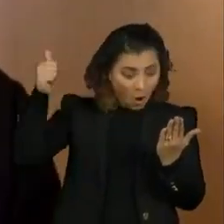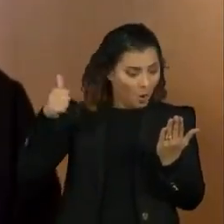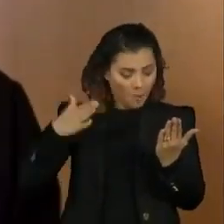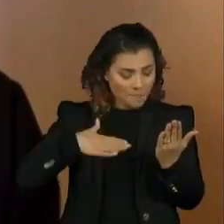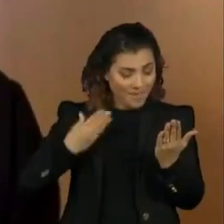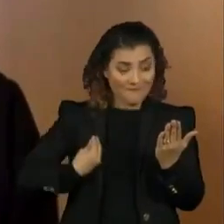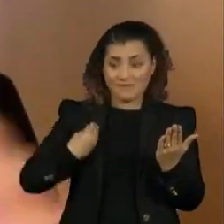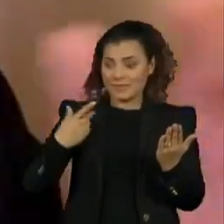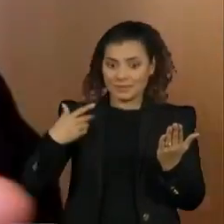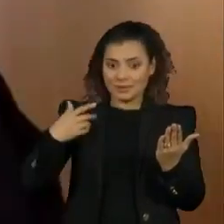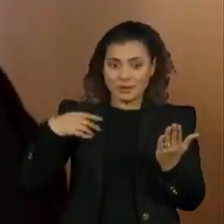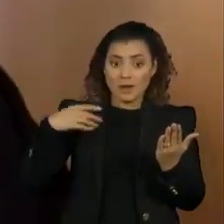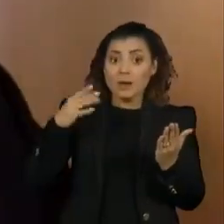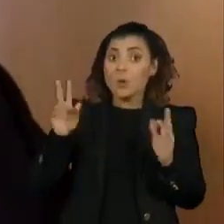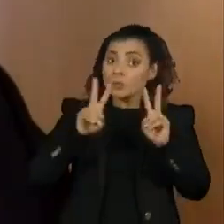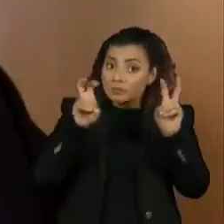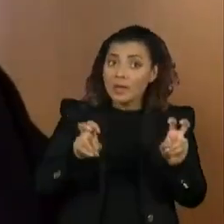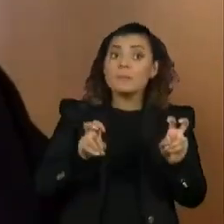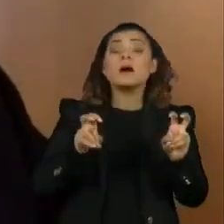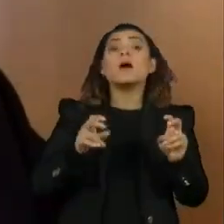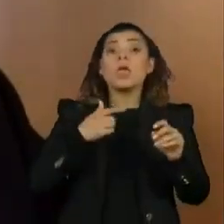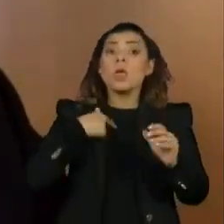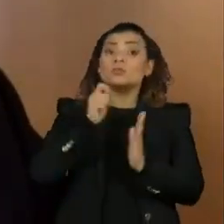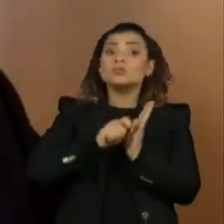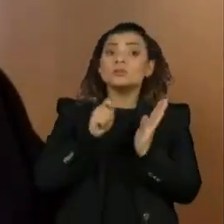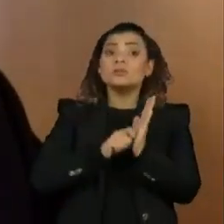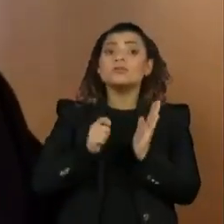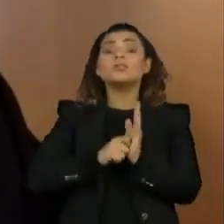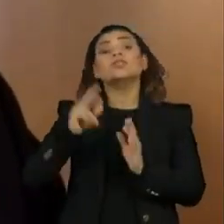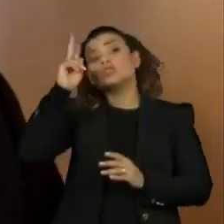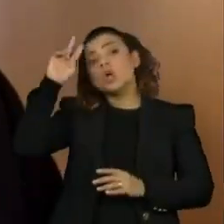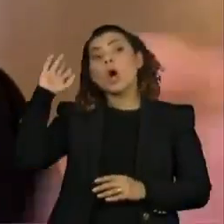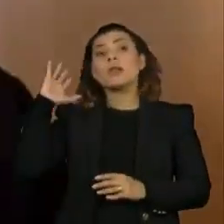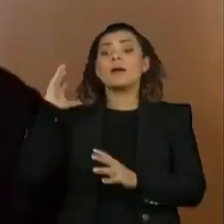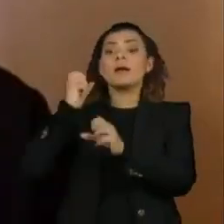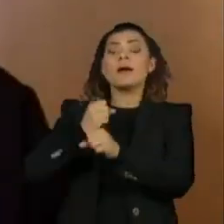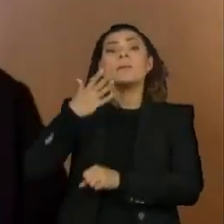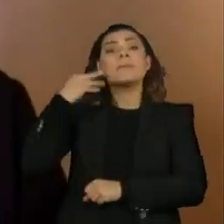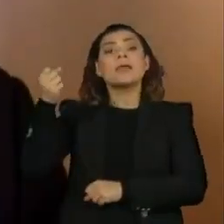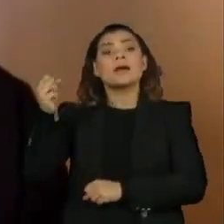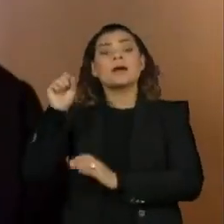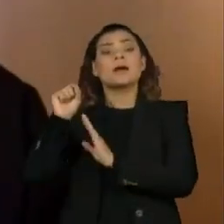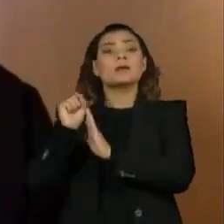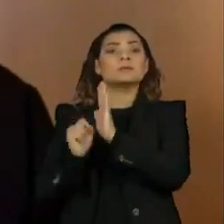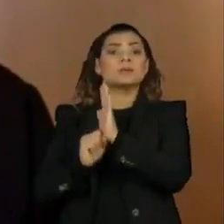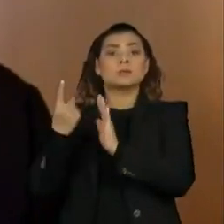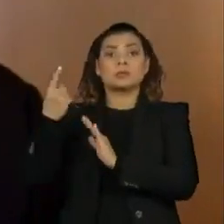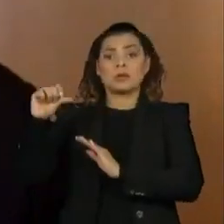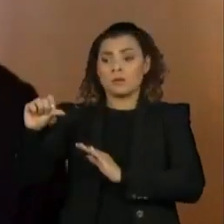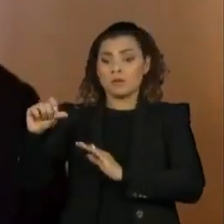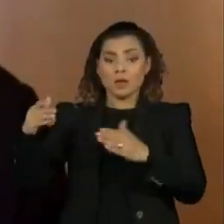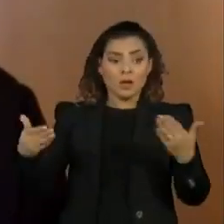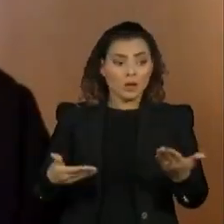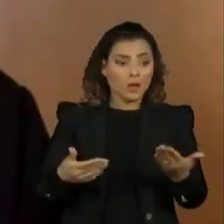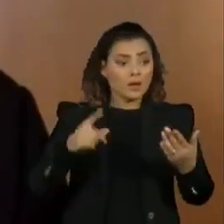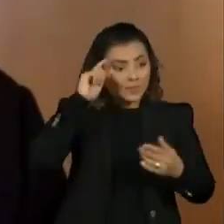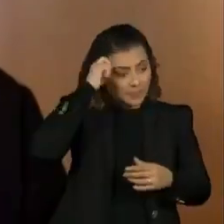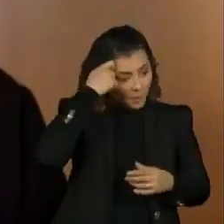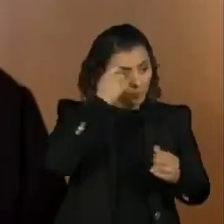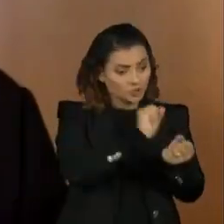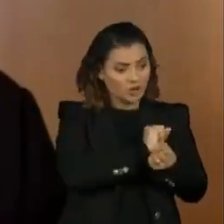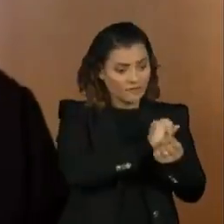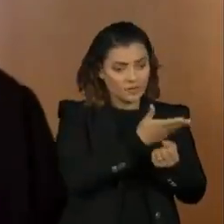da minha parte, né? Eu tinha falado sobre história branca do Brasil no século XIX na primeira trilogia, agora eu vou falar sobre história negra e de